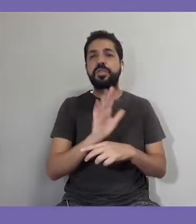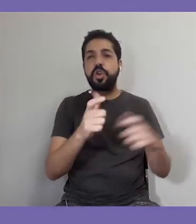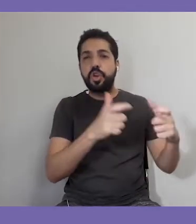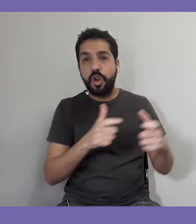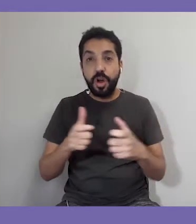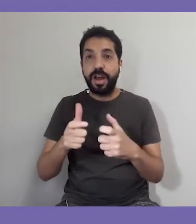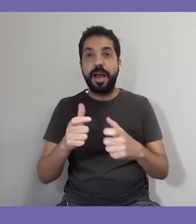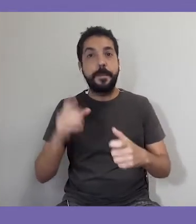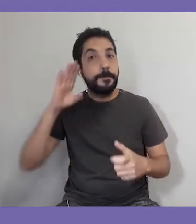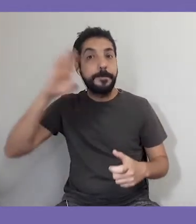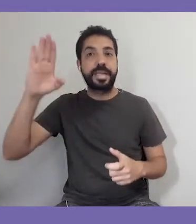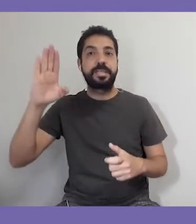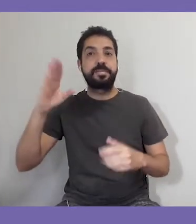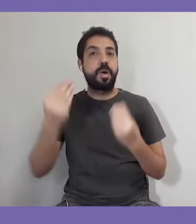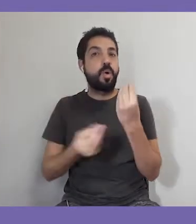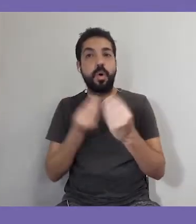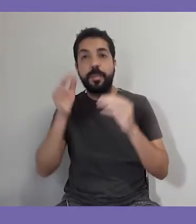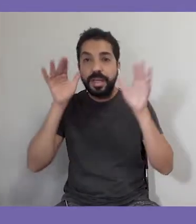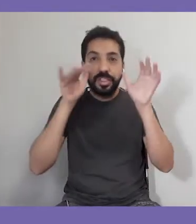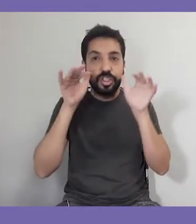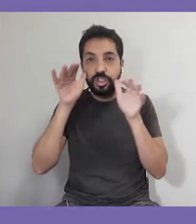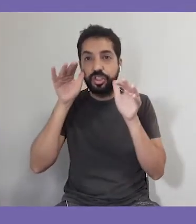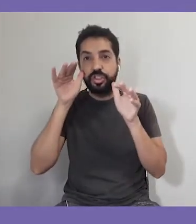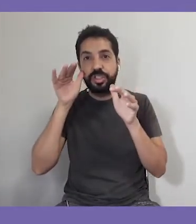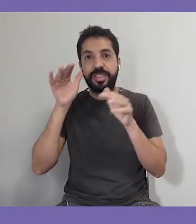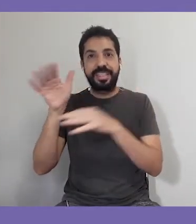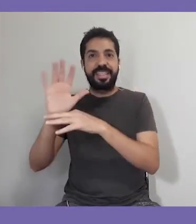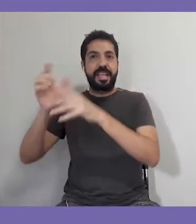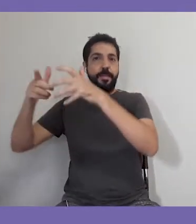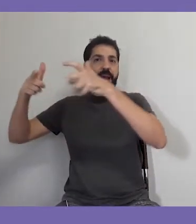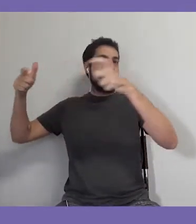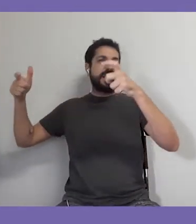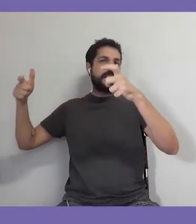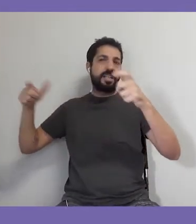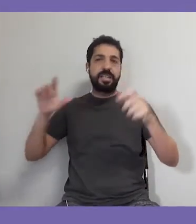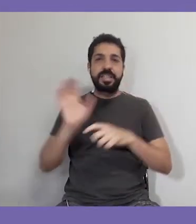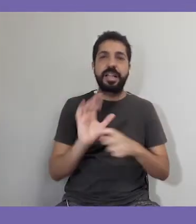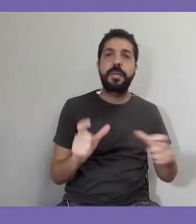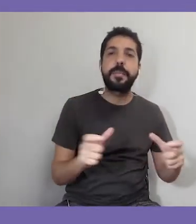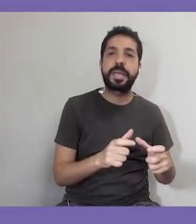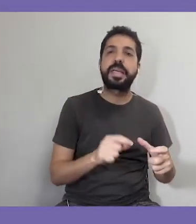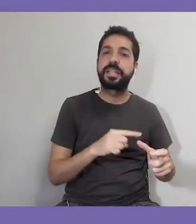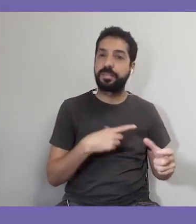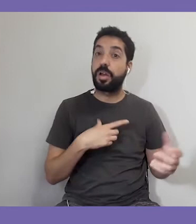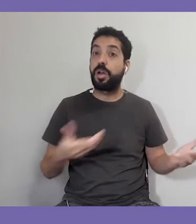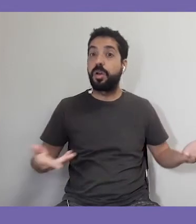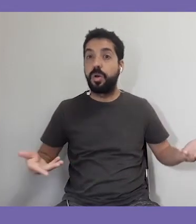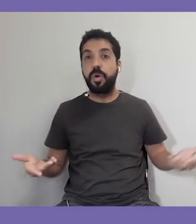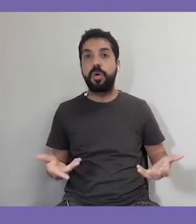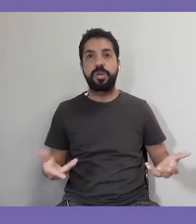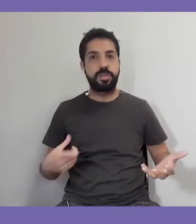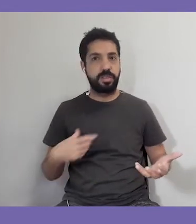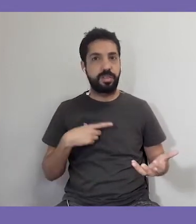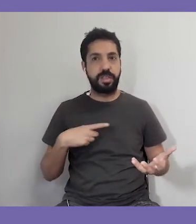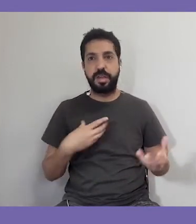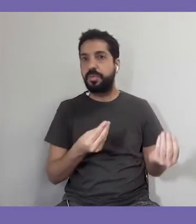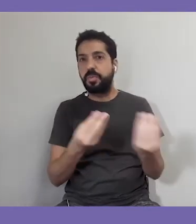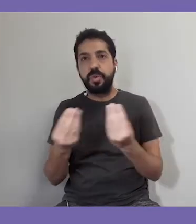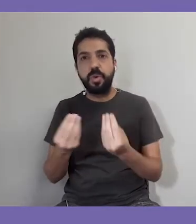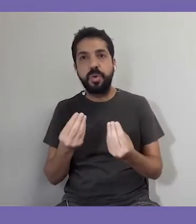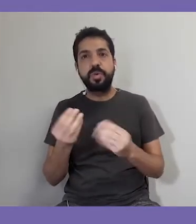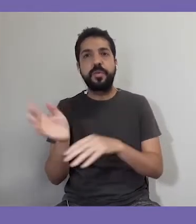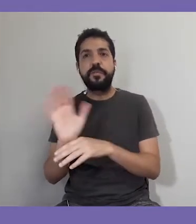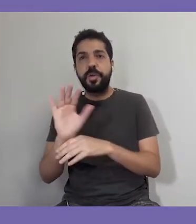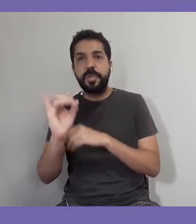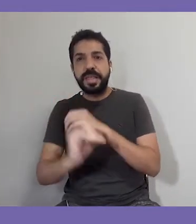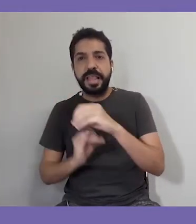acesso a filmes que não estavam nas salas de cinema, né? Isso. Então, hoje, apesar da gente ter